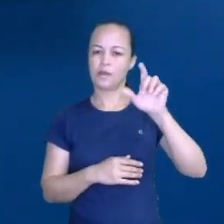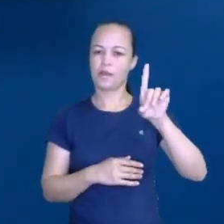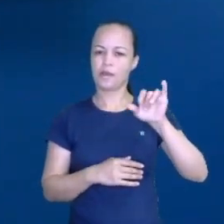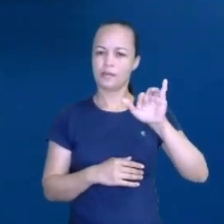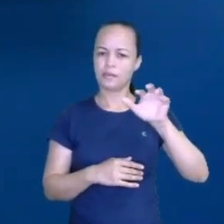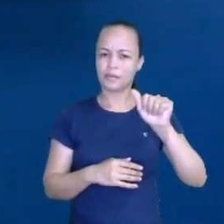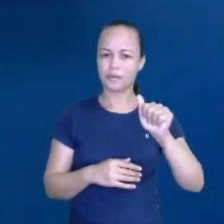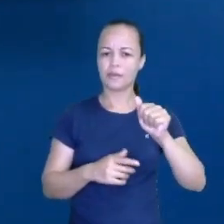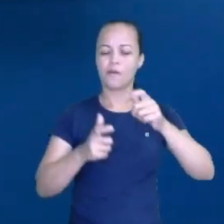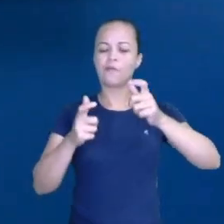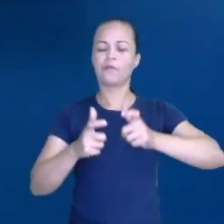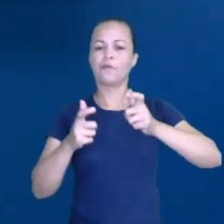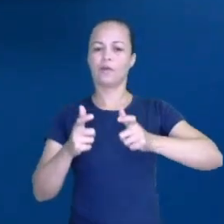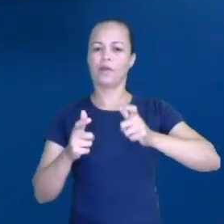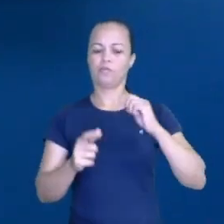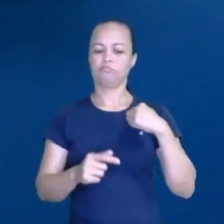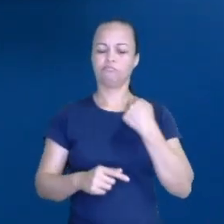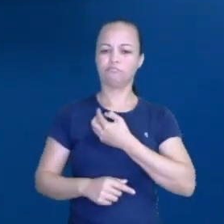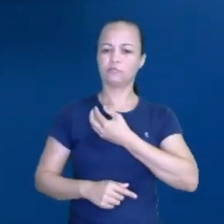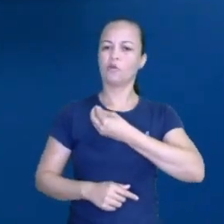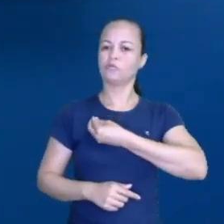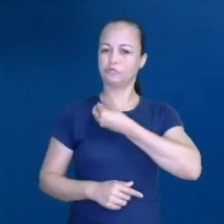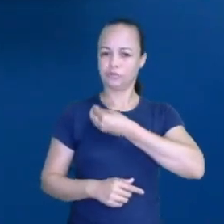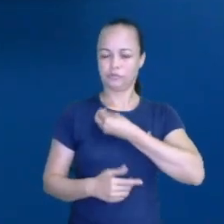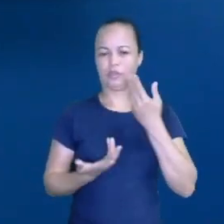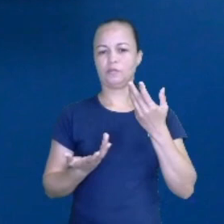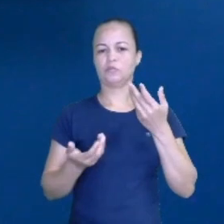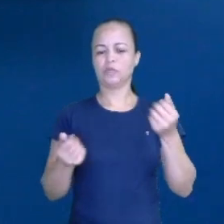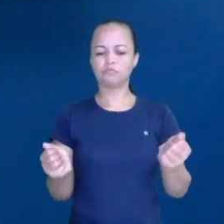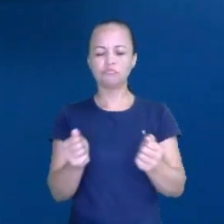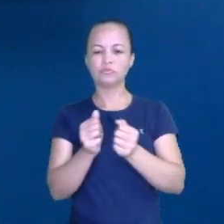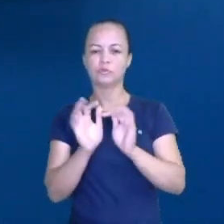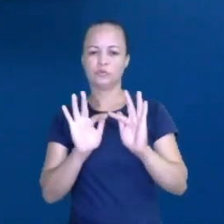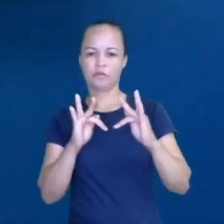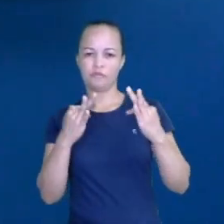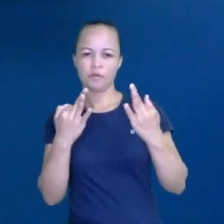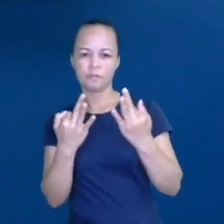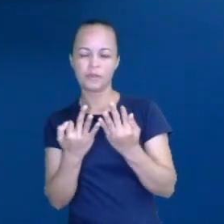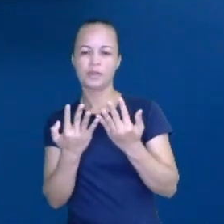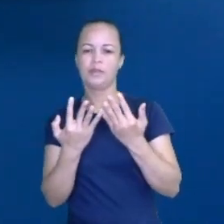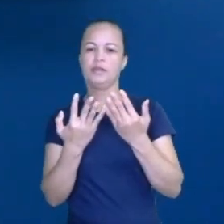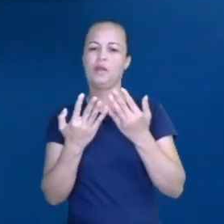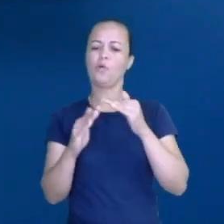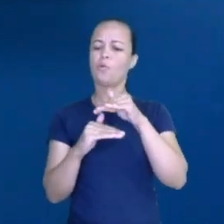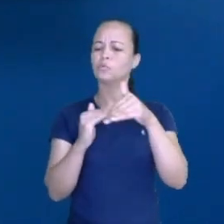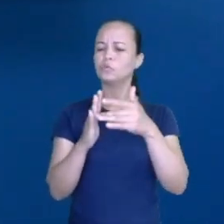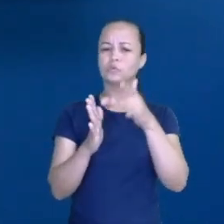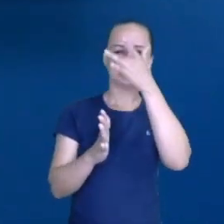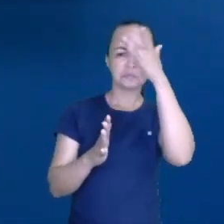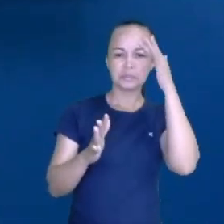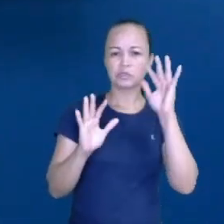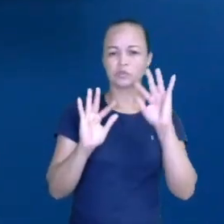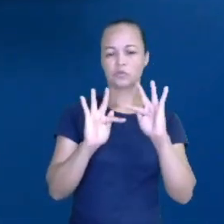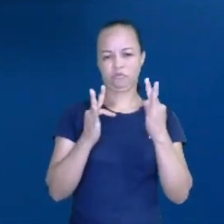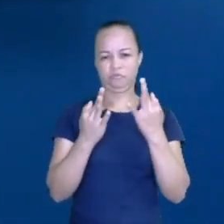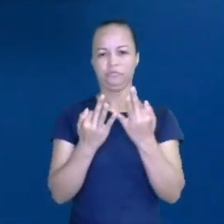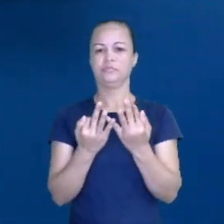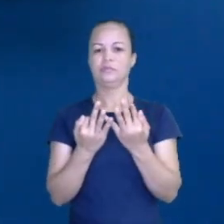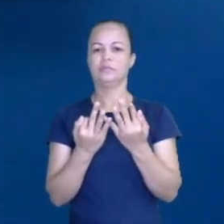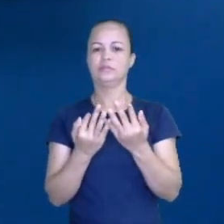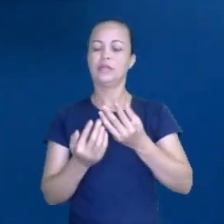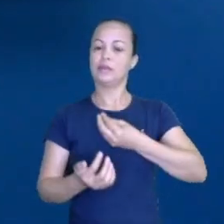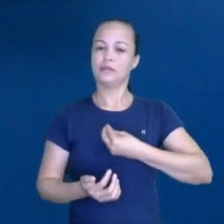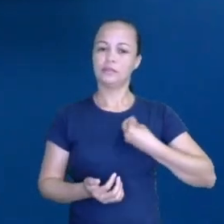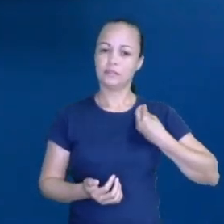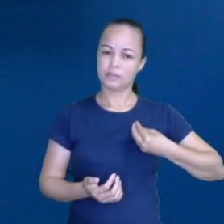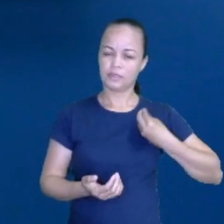gente vive. É o lugar onde a gente vive com a nossa família, com os nossos parentes. Existem as